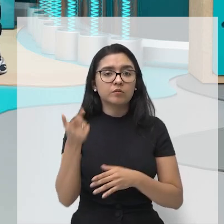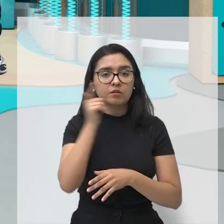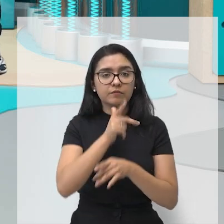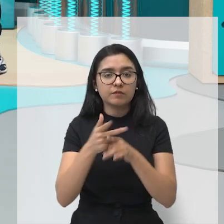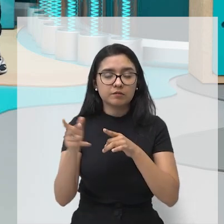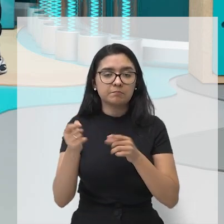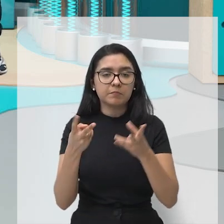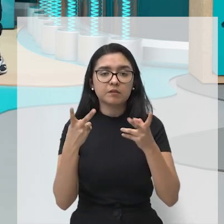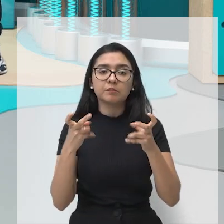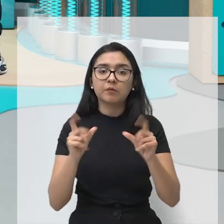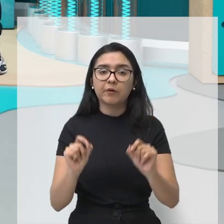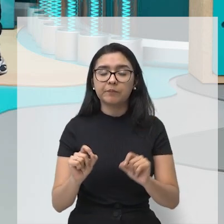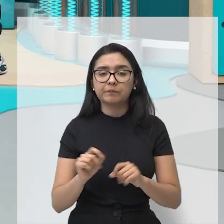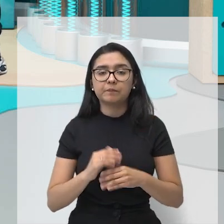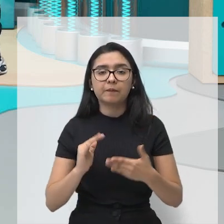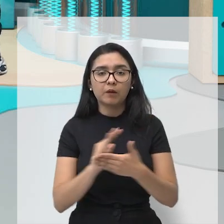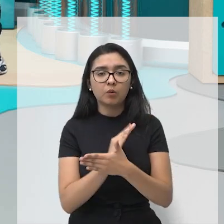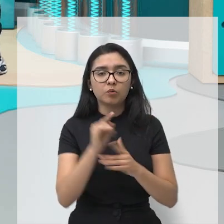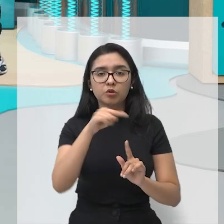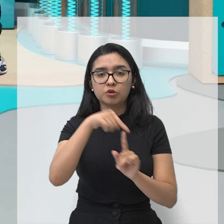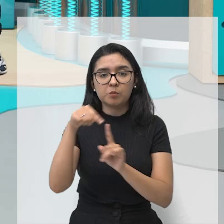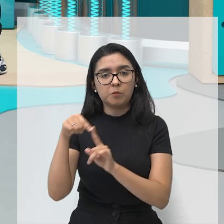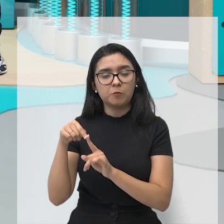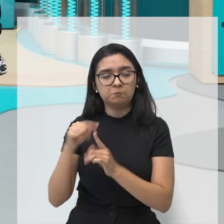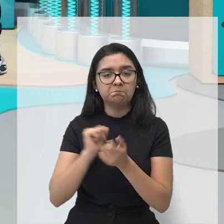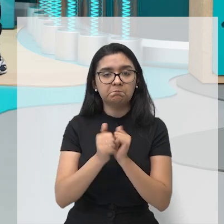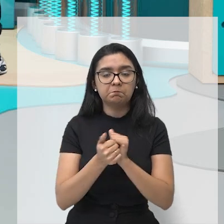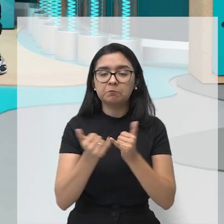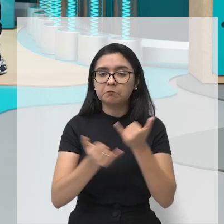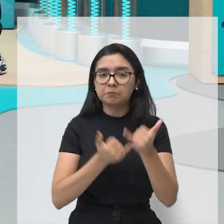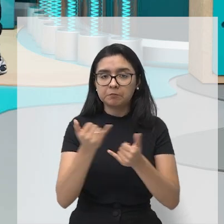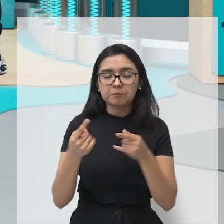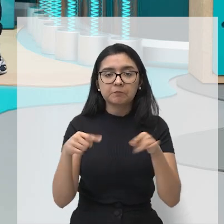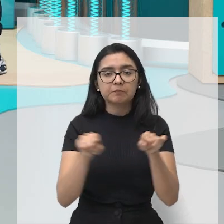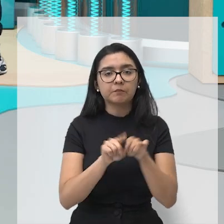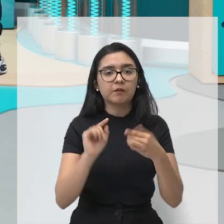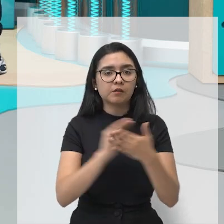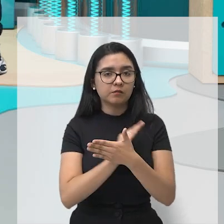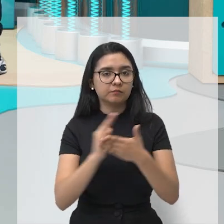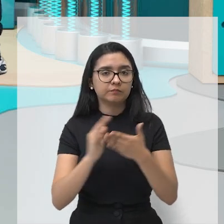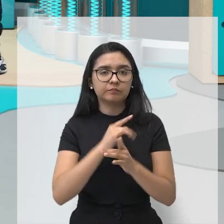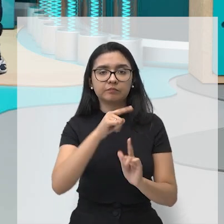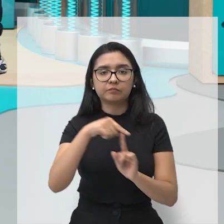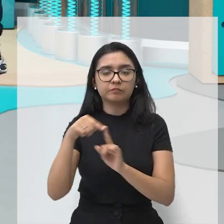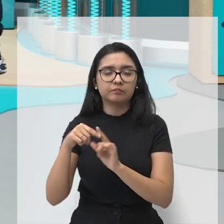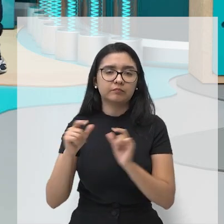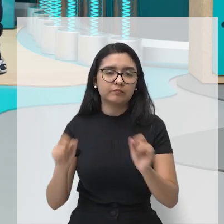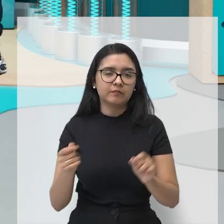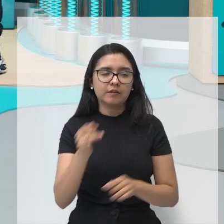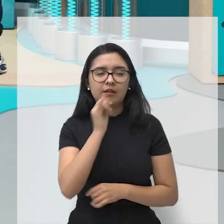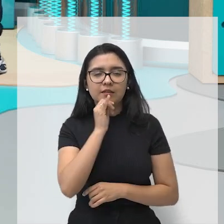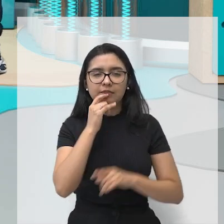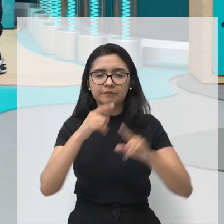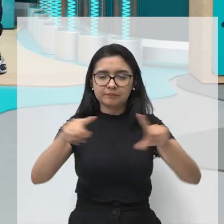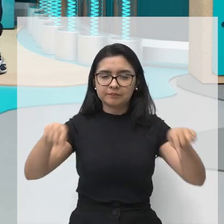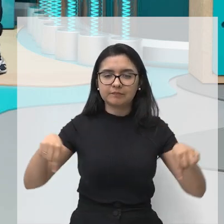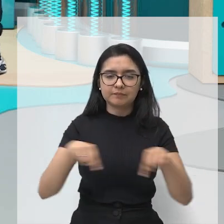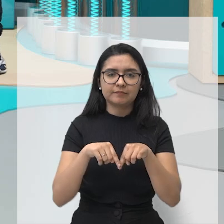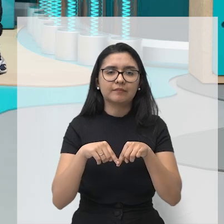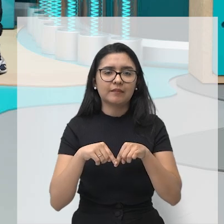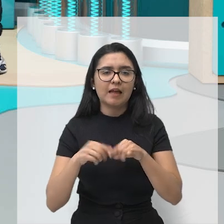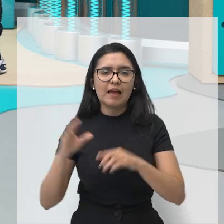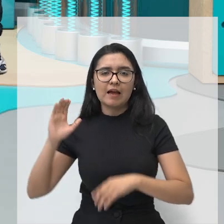consegue perceber esse elemento aí em algumas modalidades ali de jogo, algumas modalidades como a queimada, por exemplo, né, que